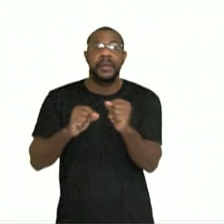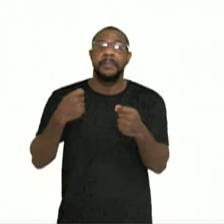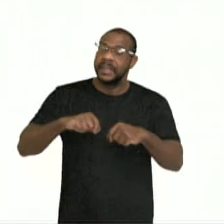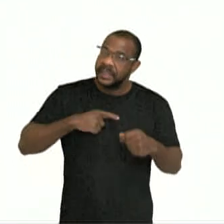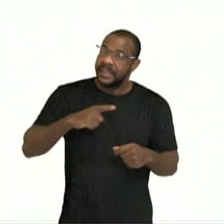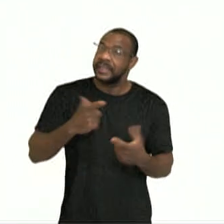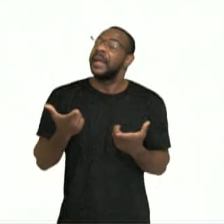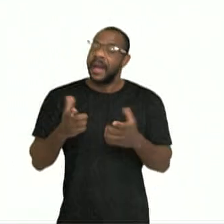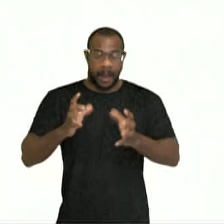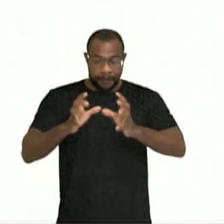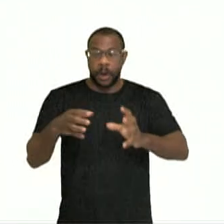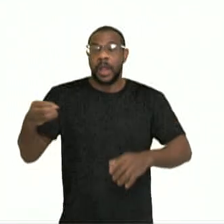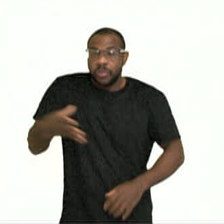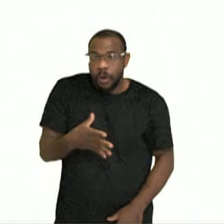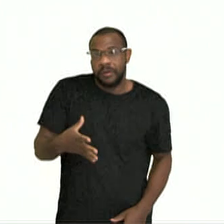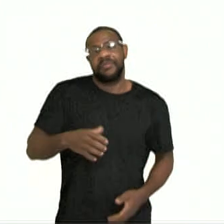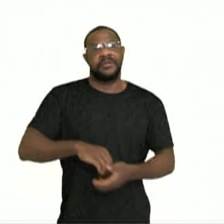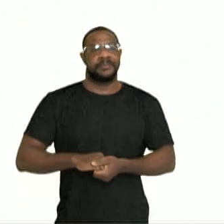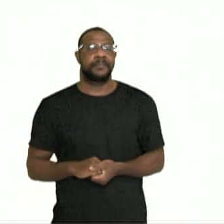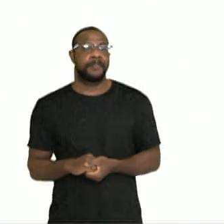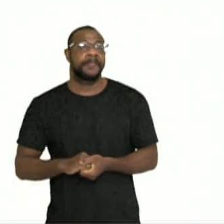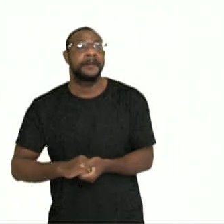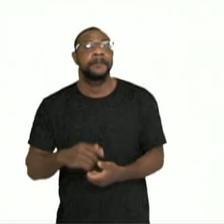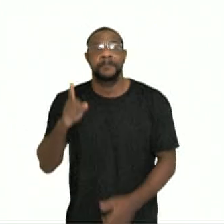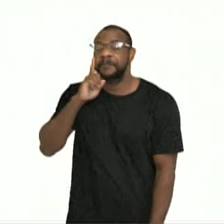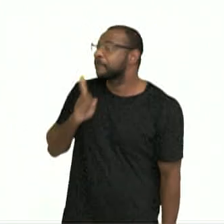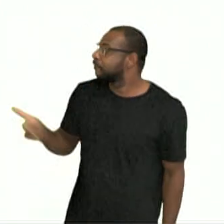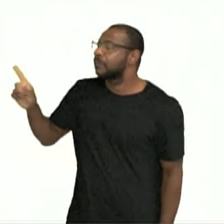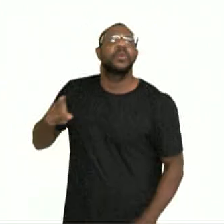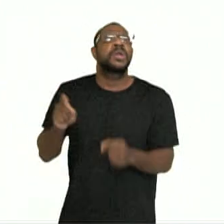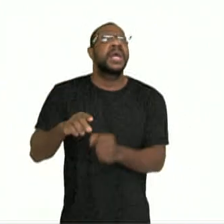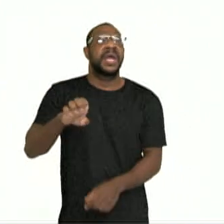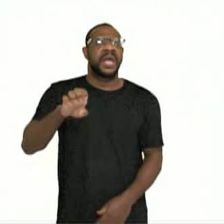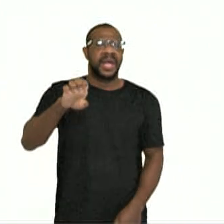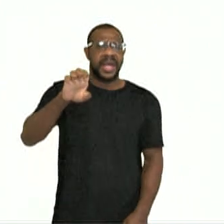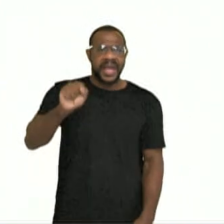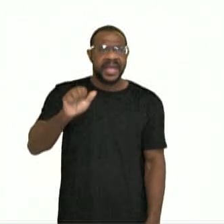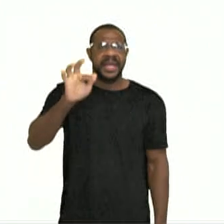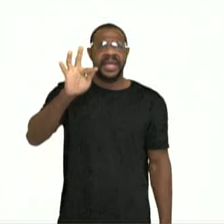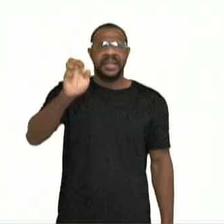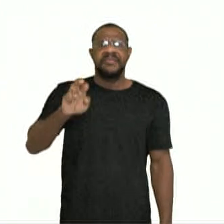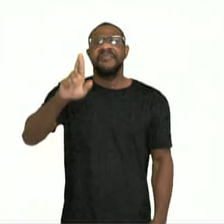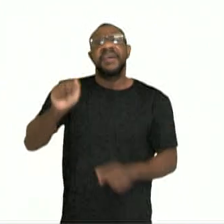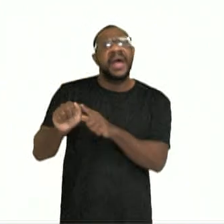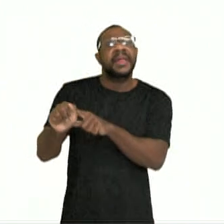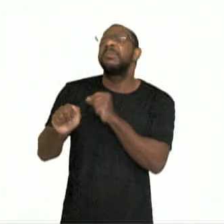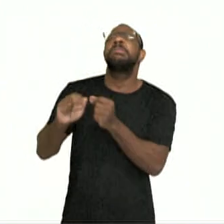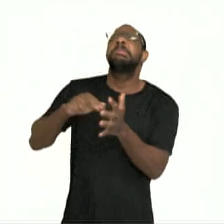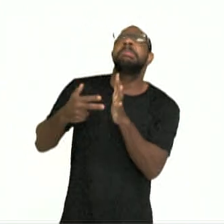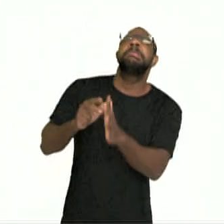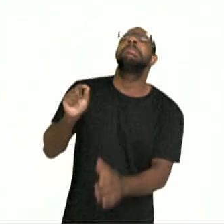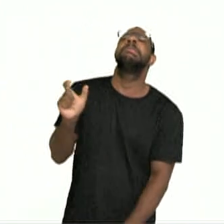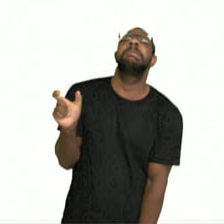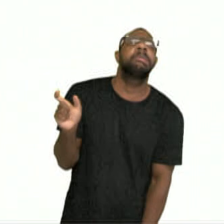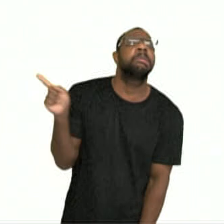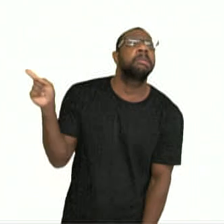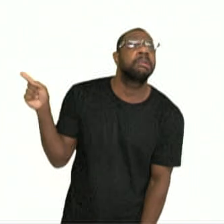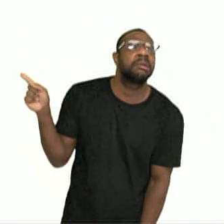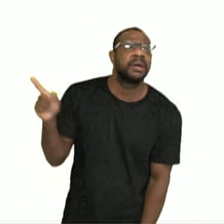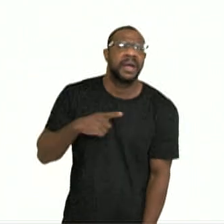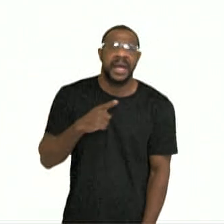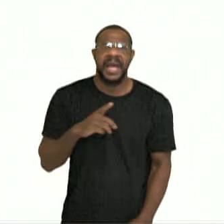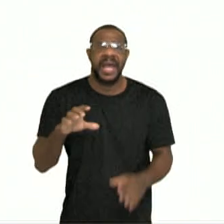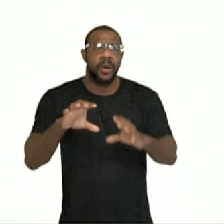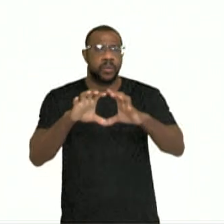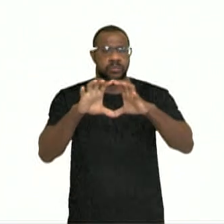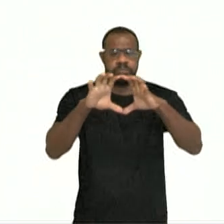uma variação que aceita, né? Mas o que seria uma esfera? A esfera que nós temos um